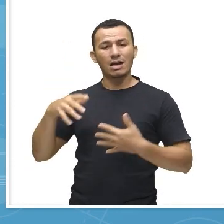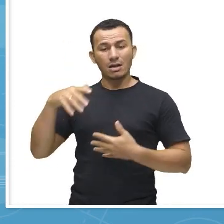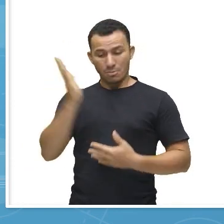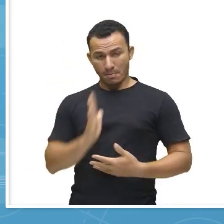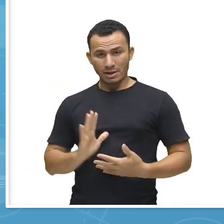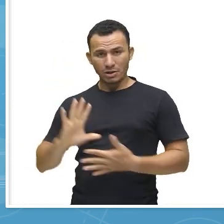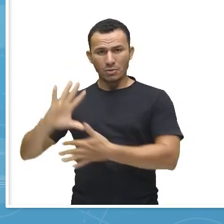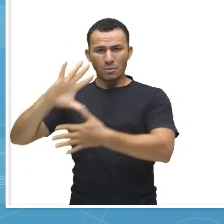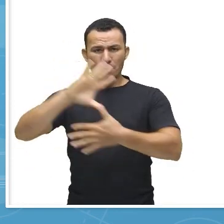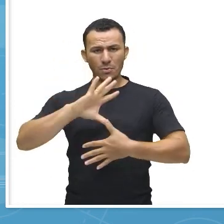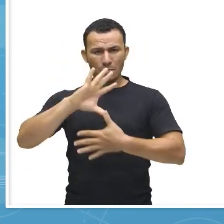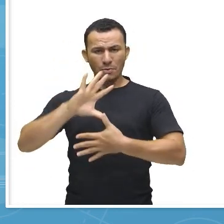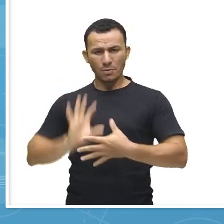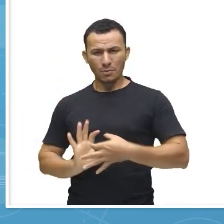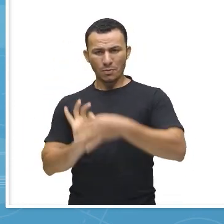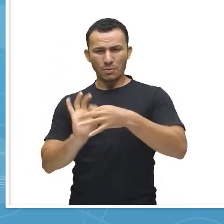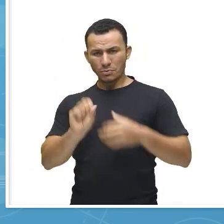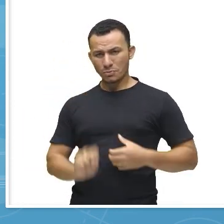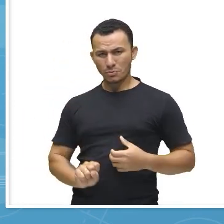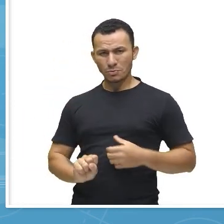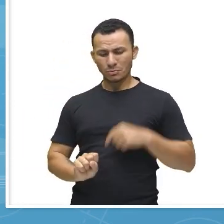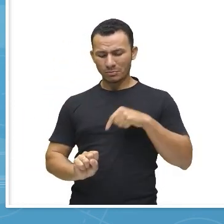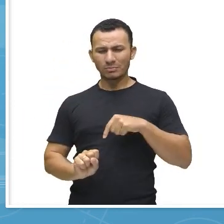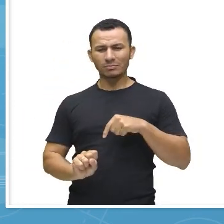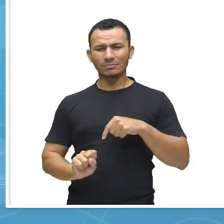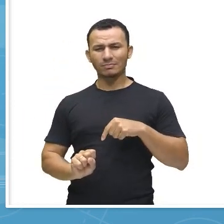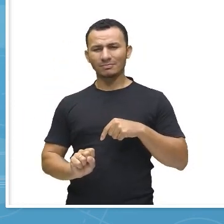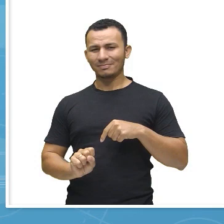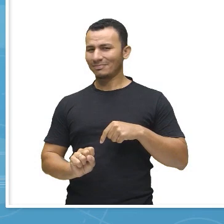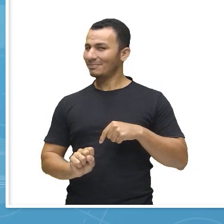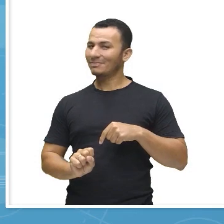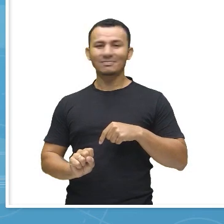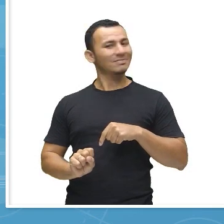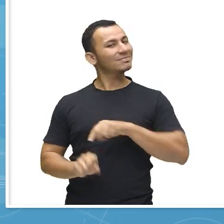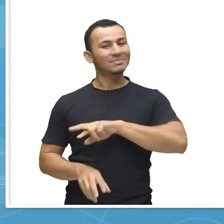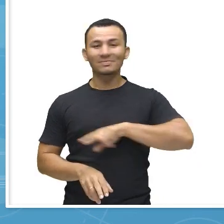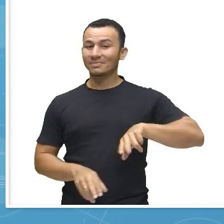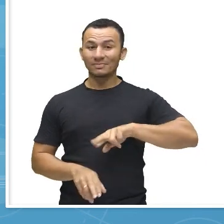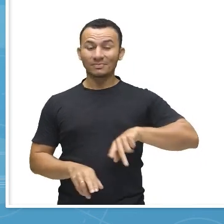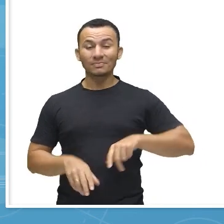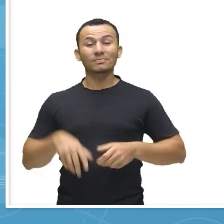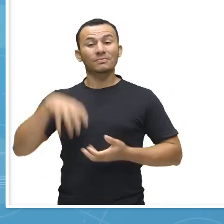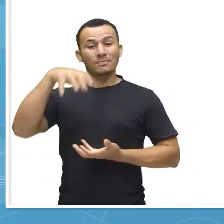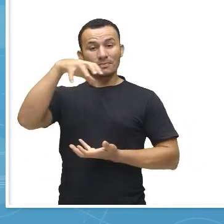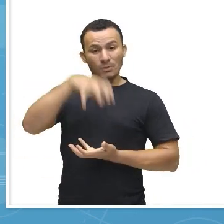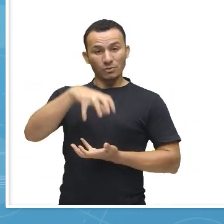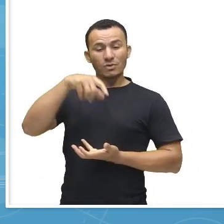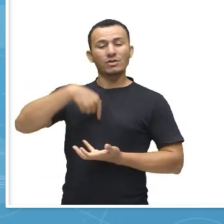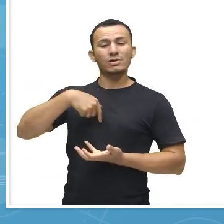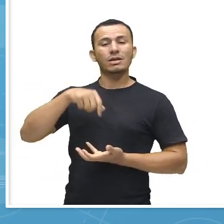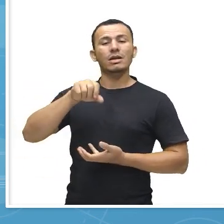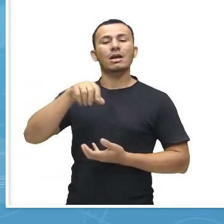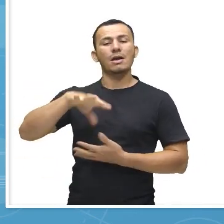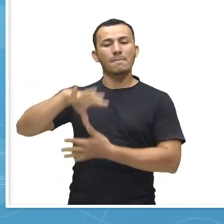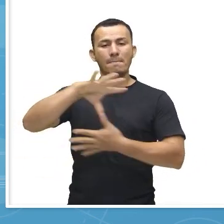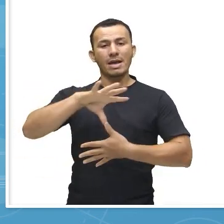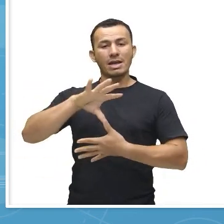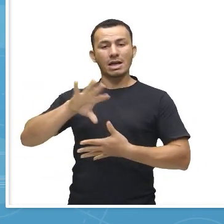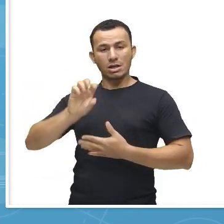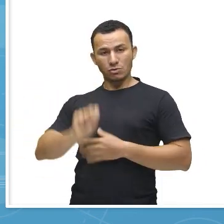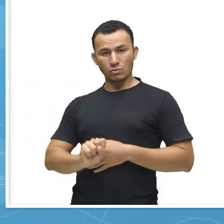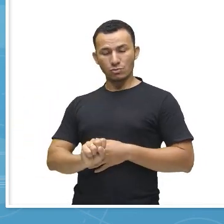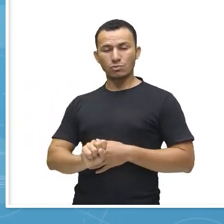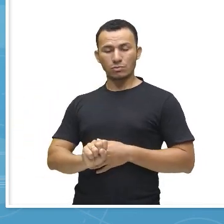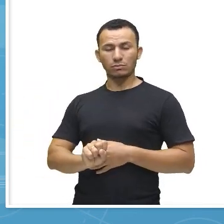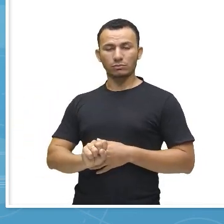nosso continente é a América do Sul. Não é isso, que o nosso continente é a América do Sul. O